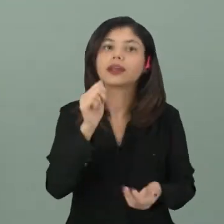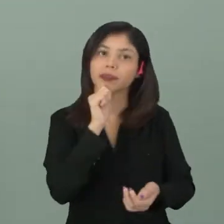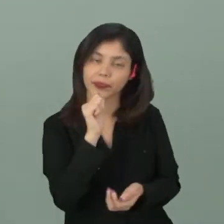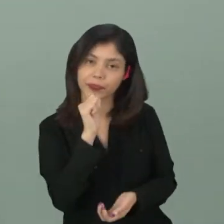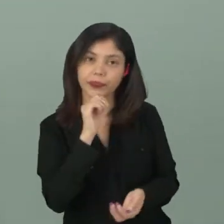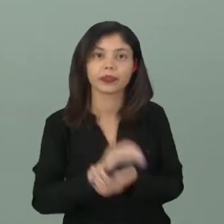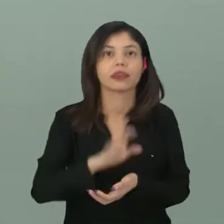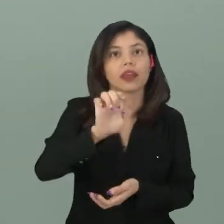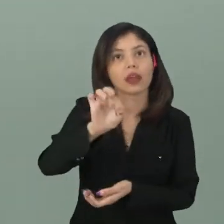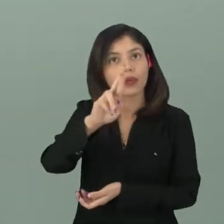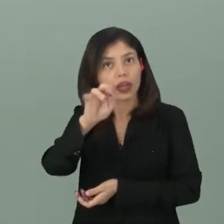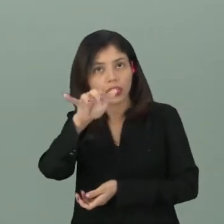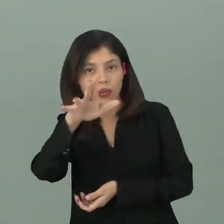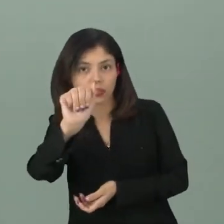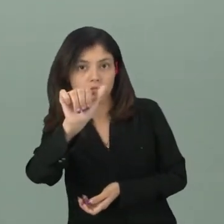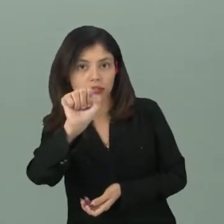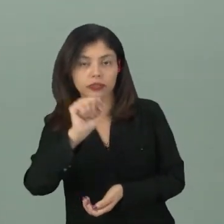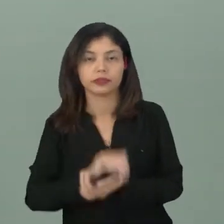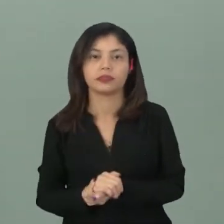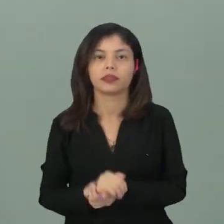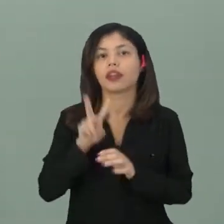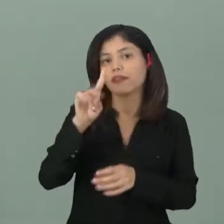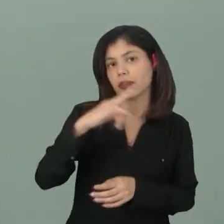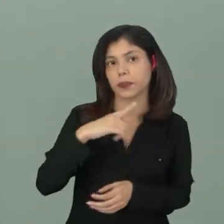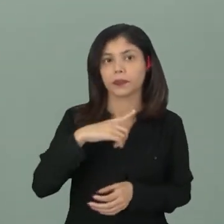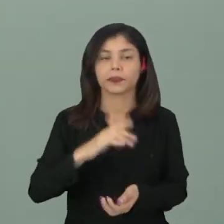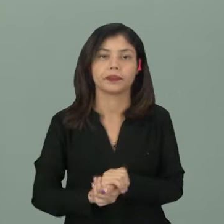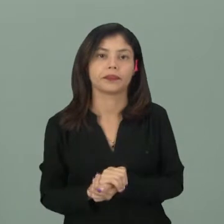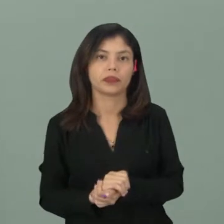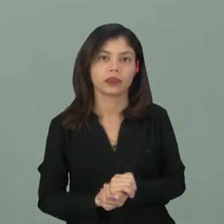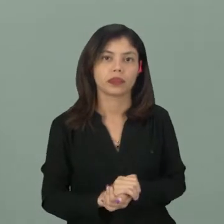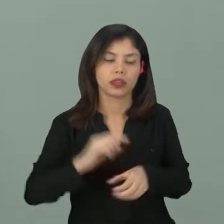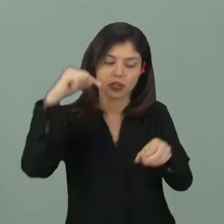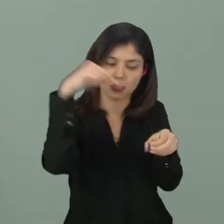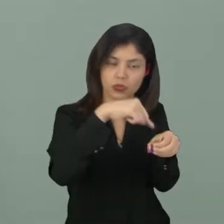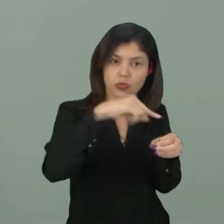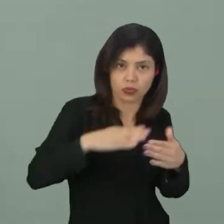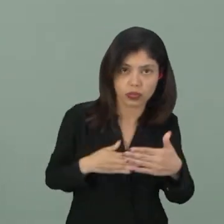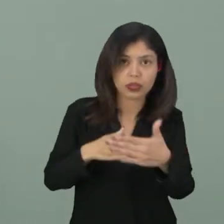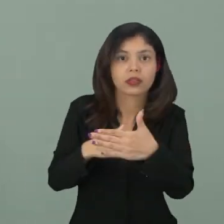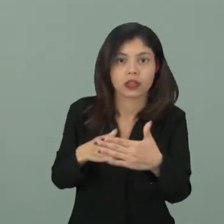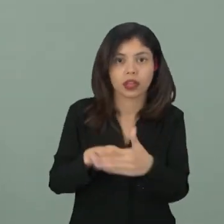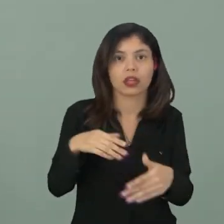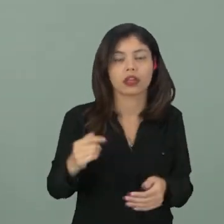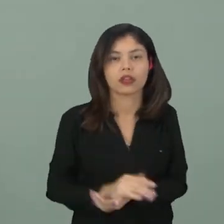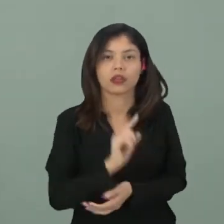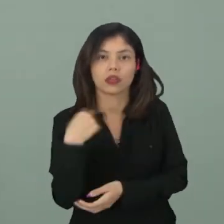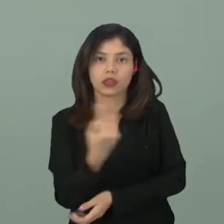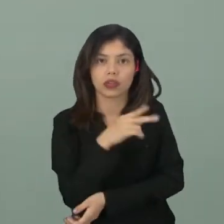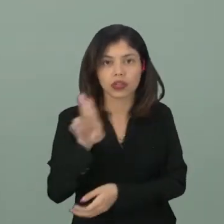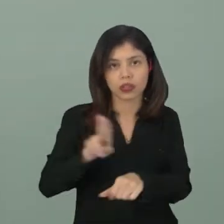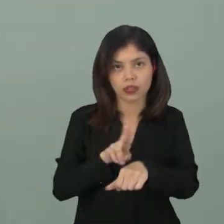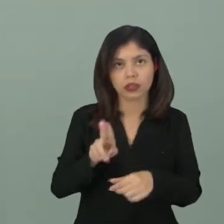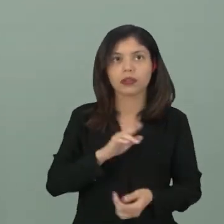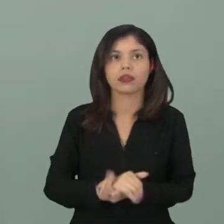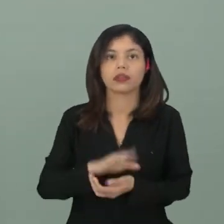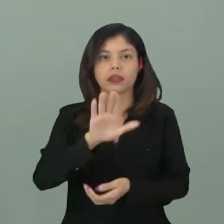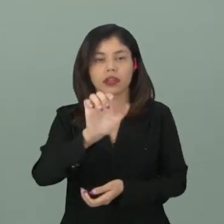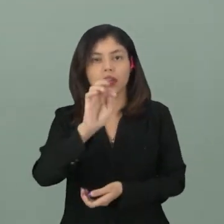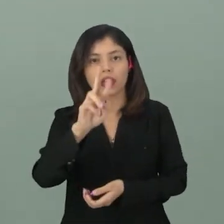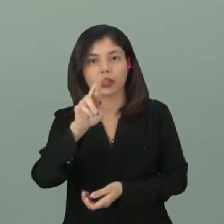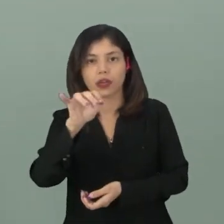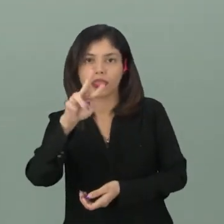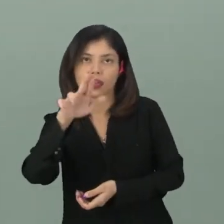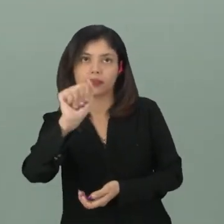célula eucariótica, que elas vão ter esse núcleo delimitado por o que a gente chama de carioteca. E